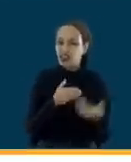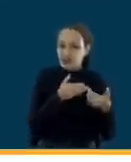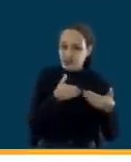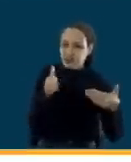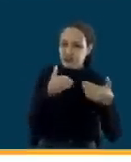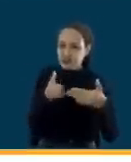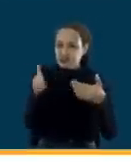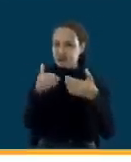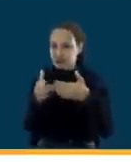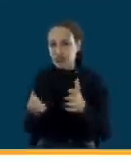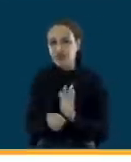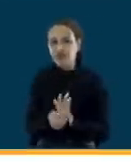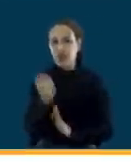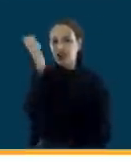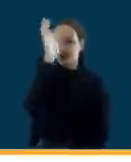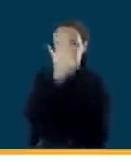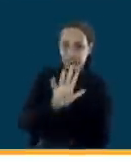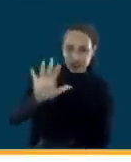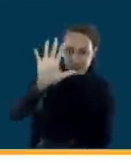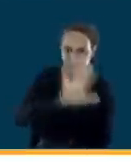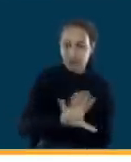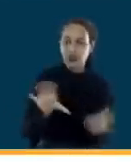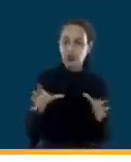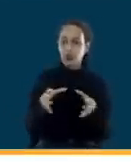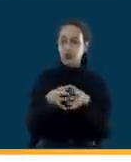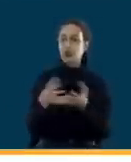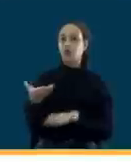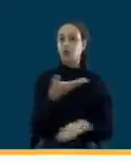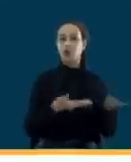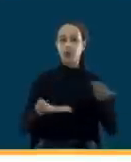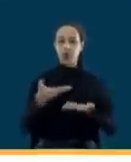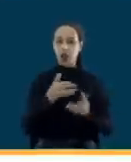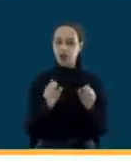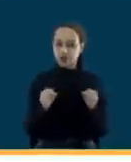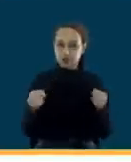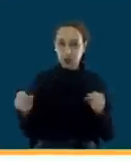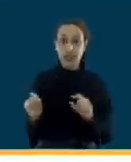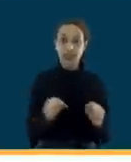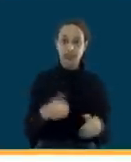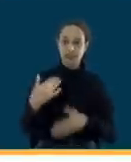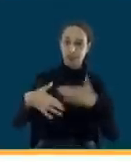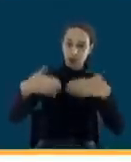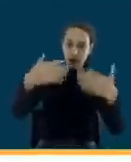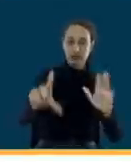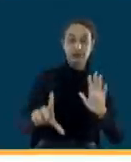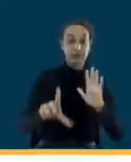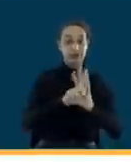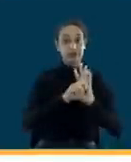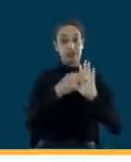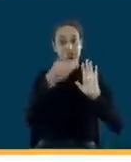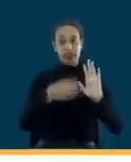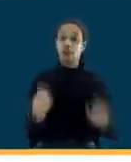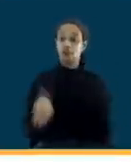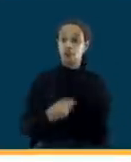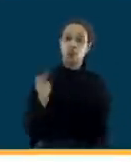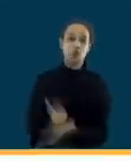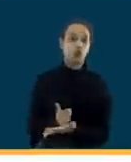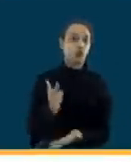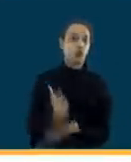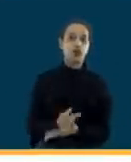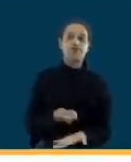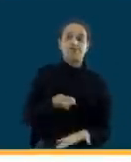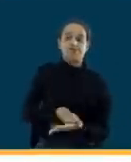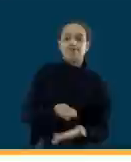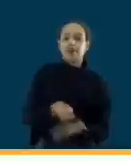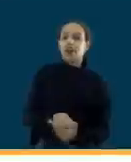de formação, de participação, de envolvimento, de engajamento nesse processo da lei. A gente vai continuar cumprindo esse